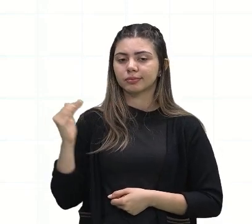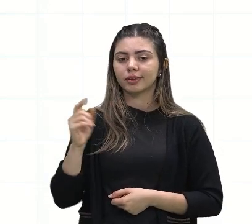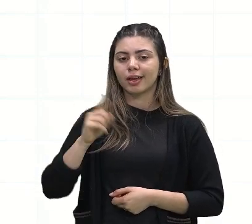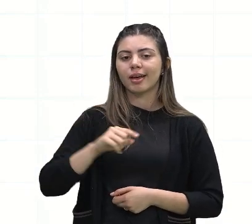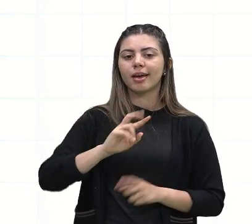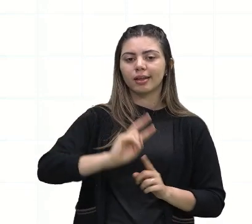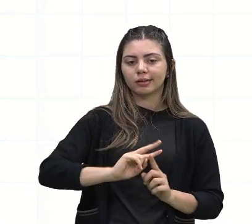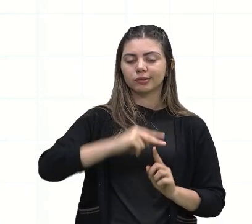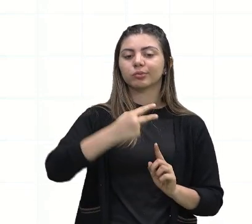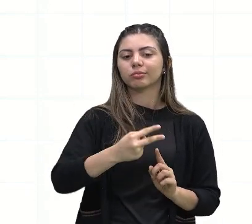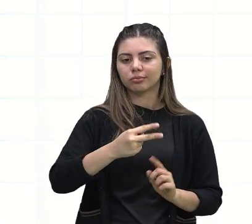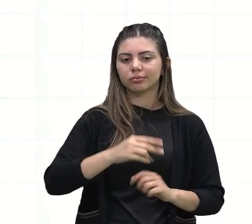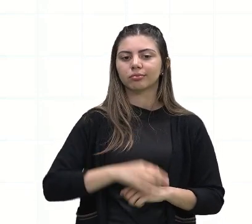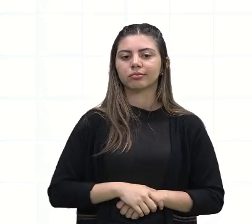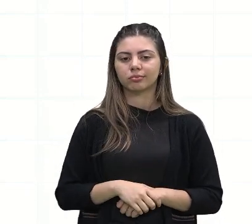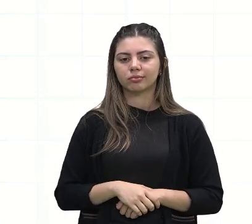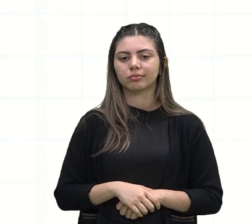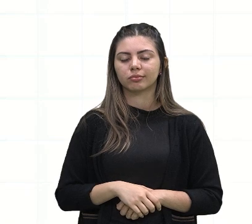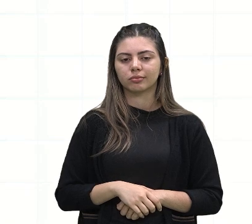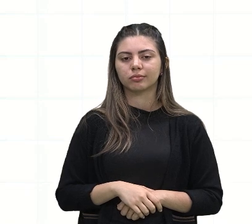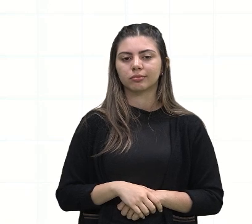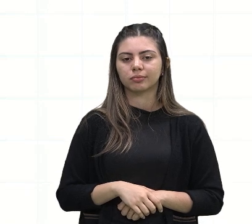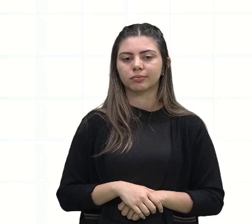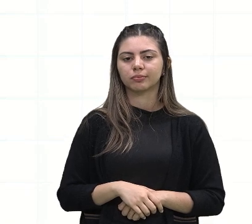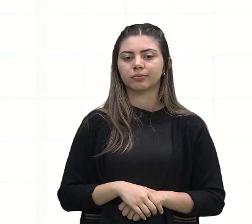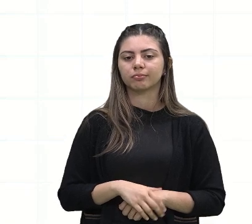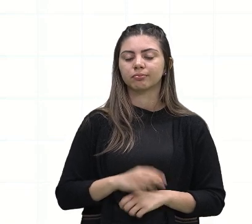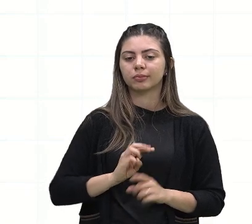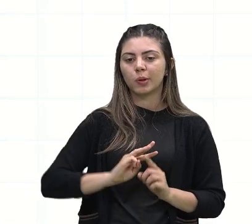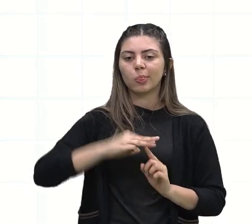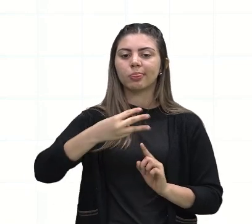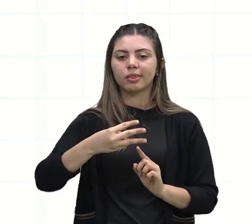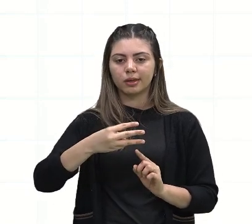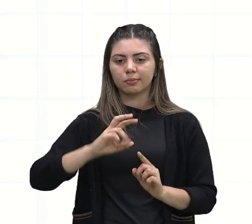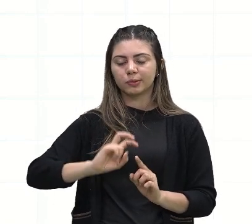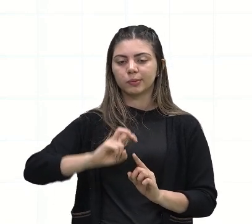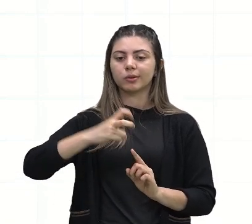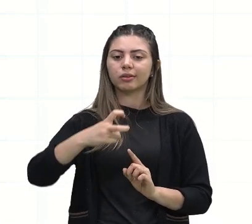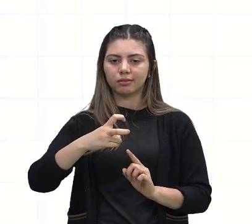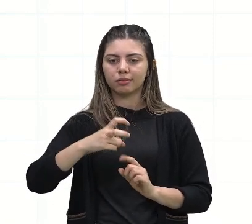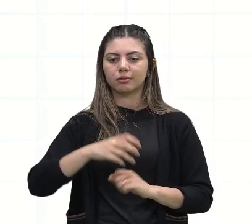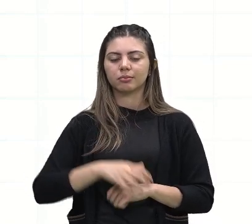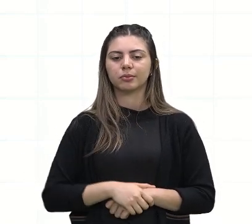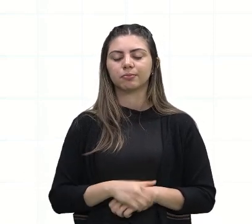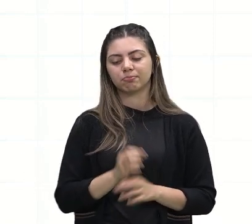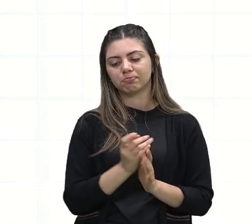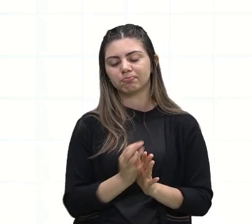de uma determinada coisa, né? O dobro, o triplo, o quíntuplo.